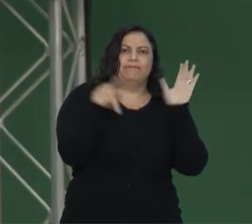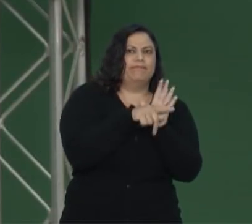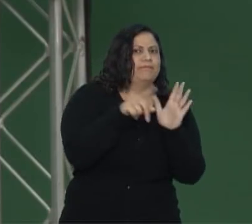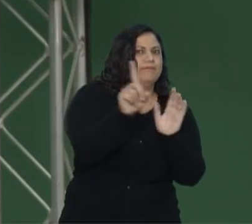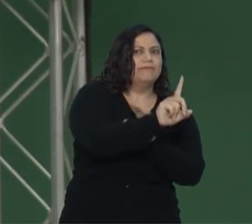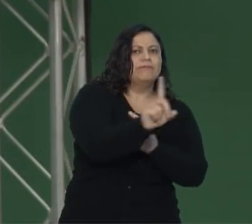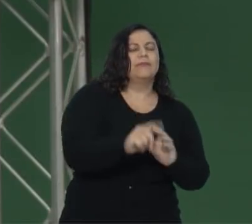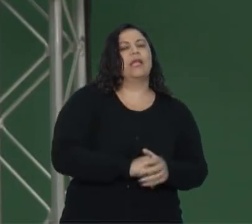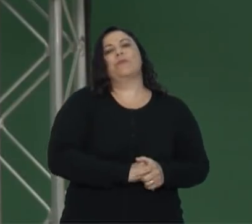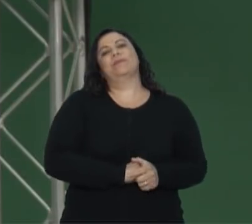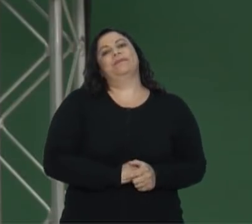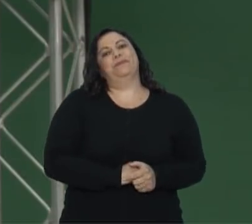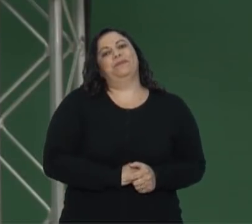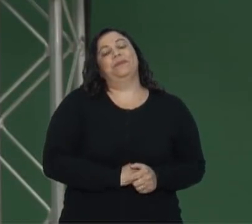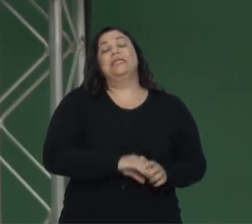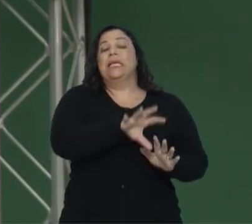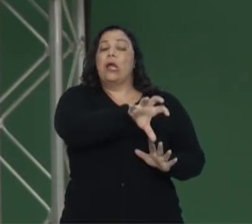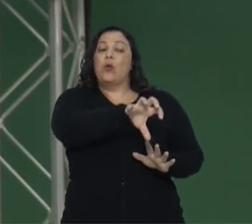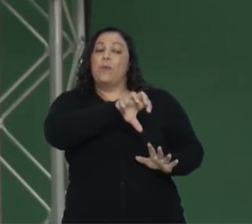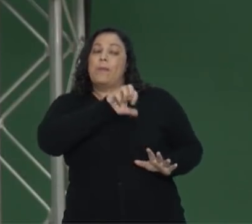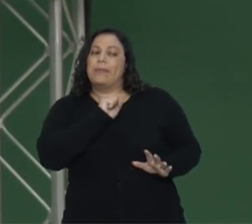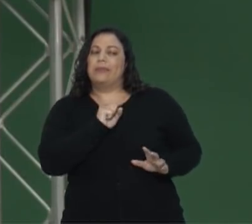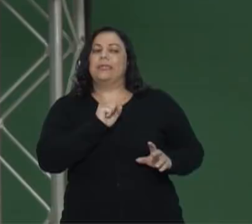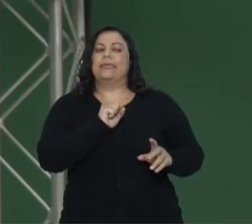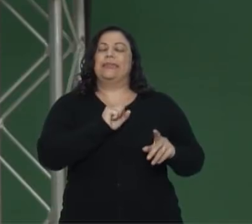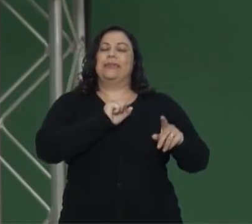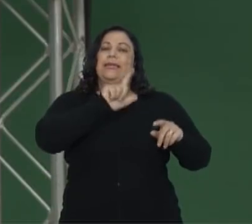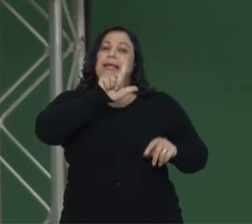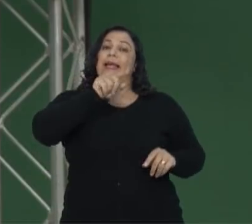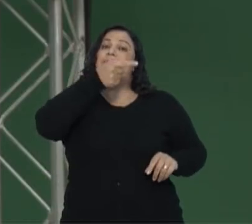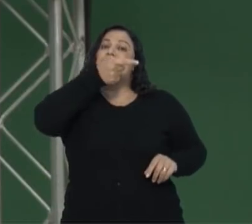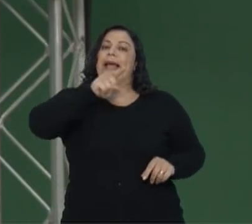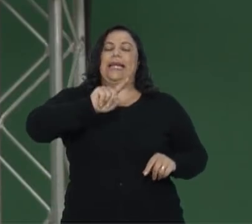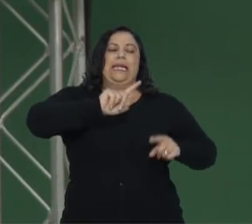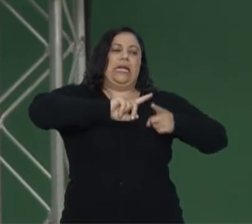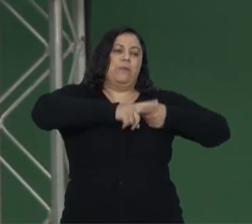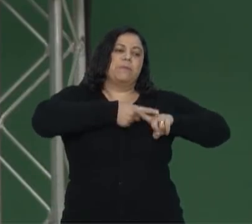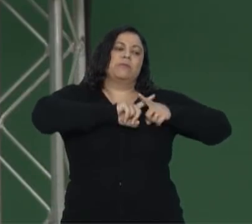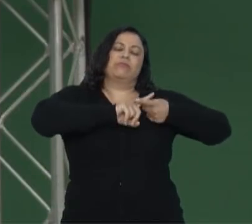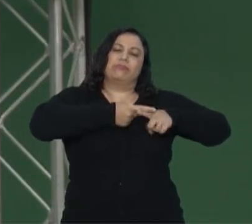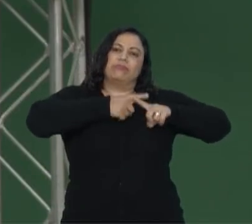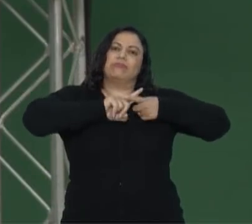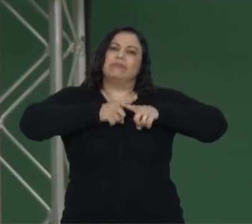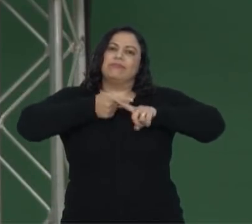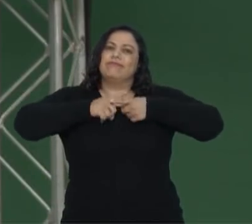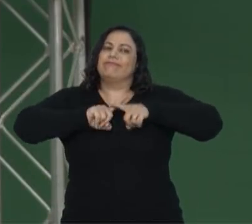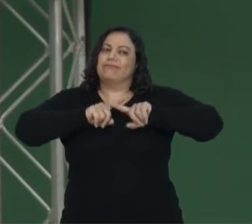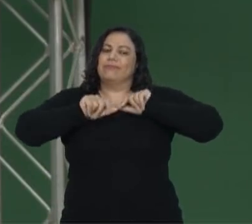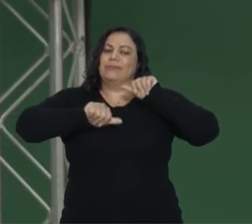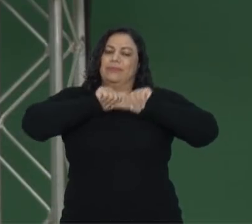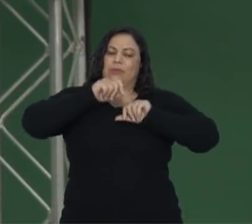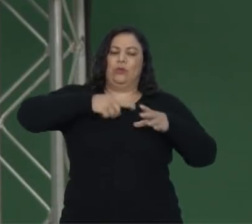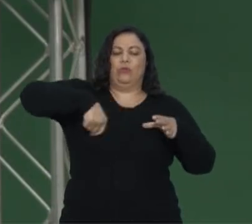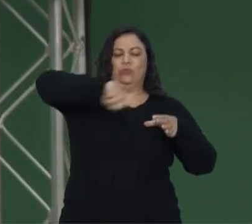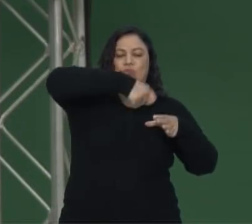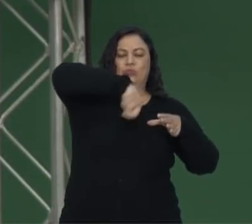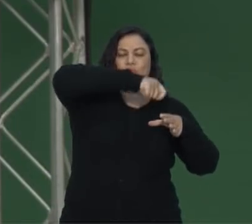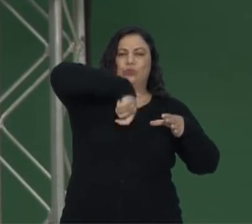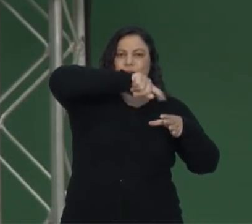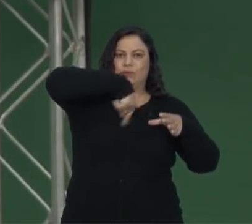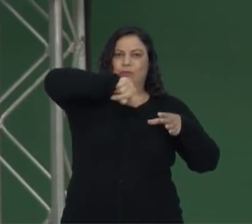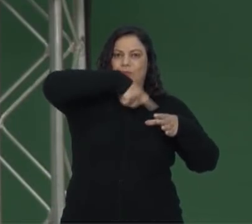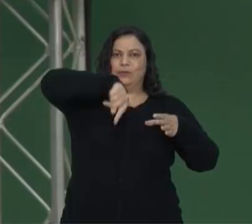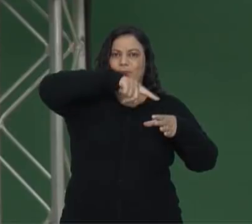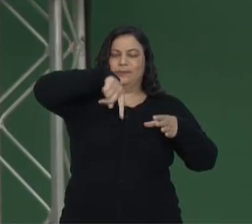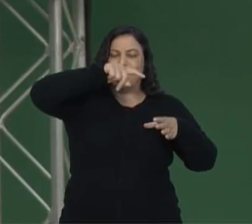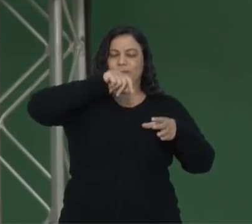mas transformei em fios. A mãe, a avó, a tia vai lá na loja, compra